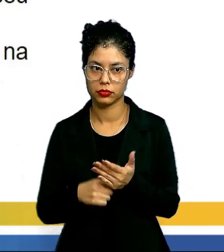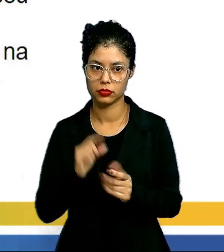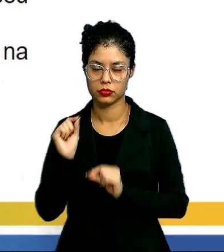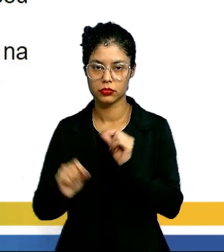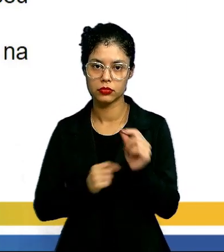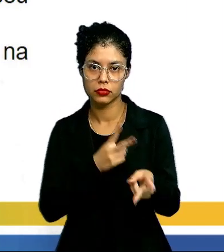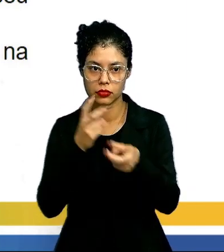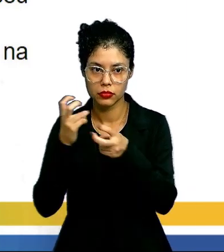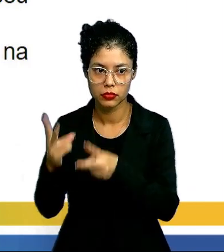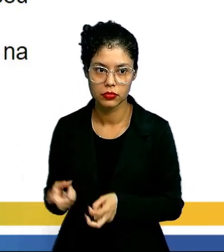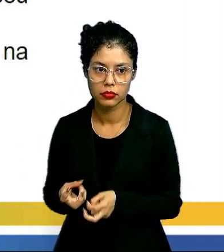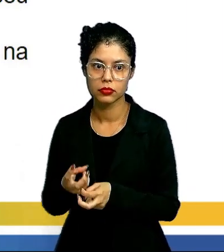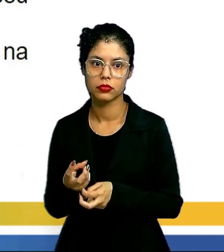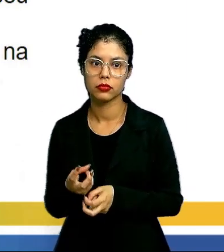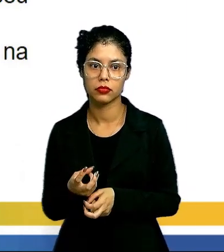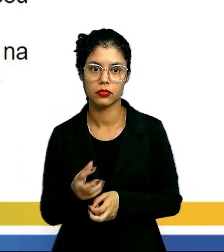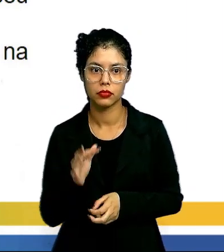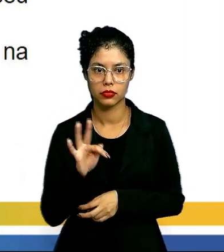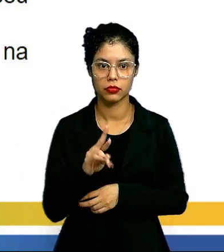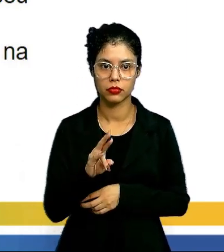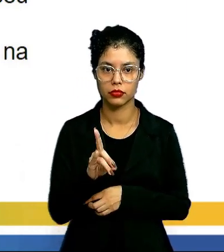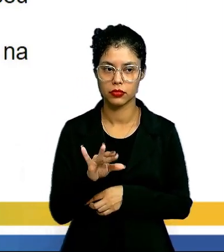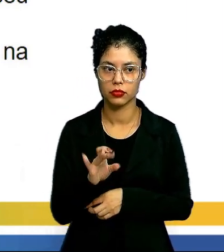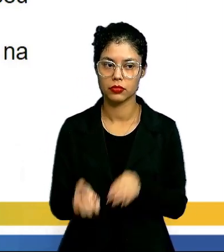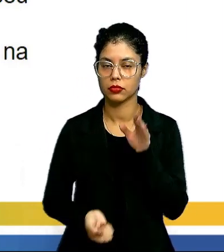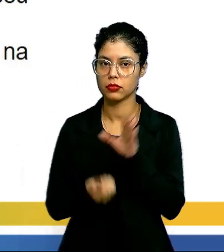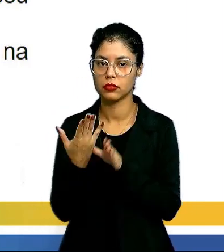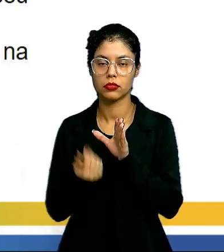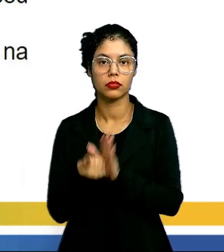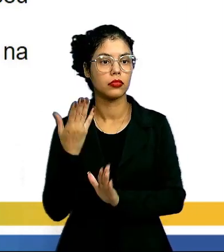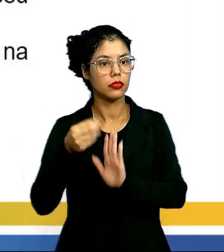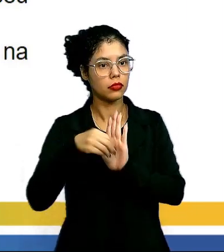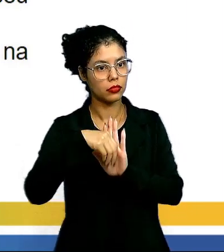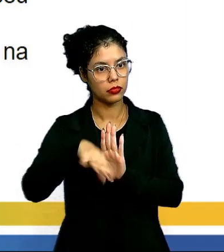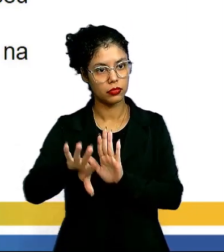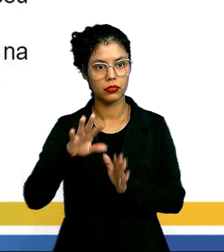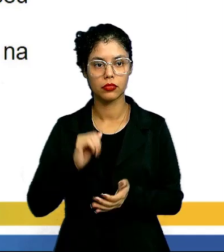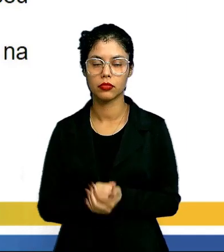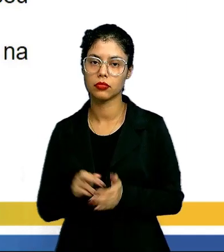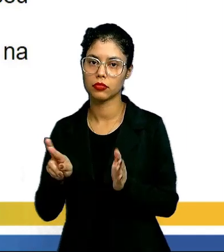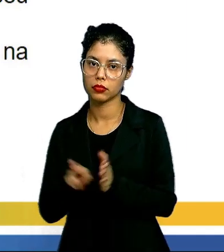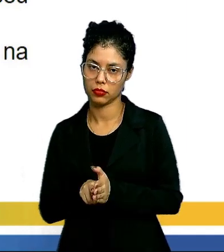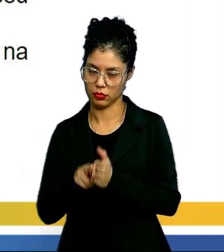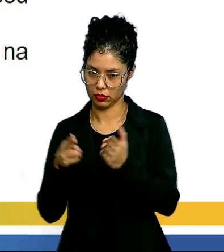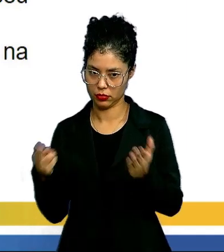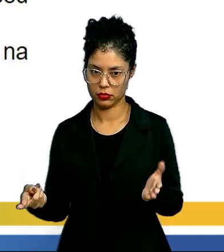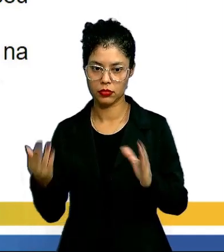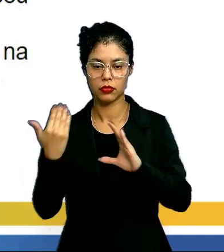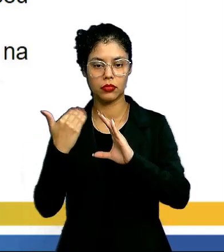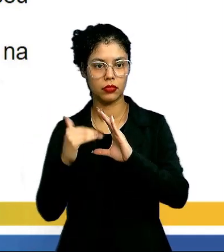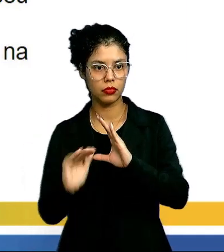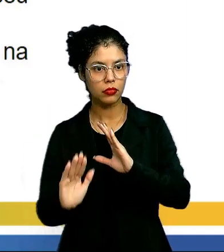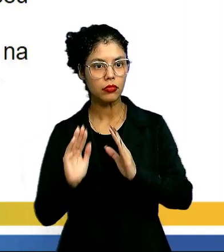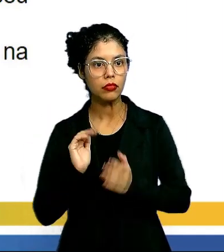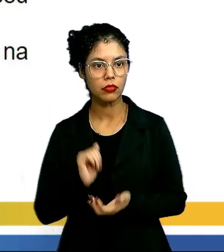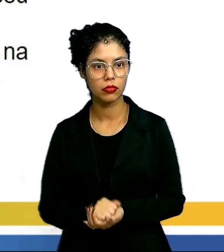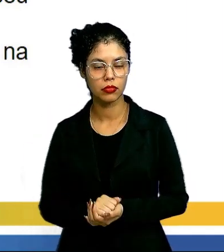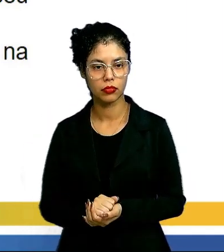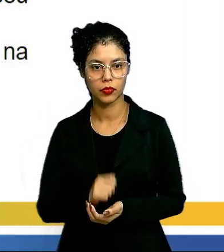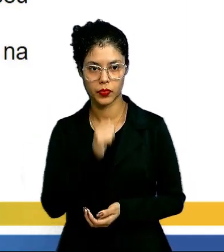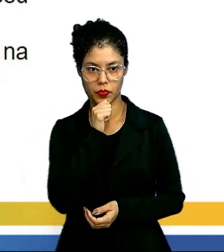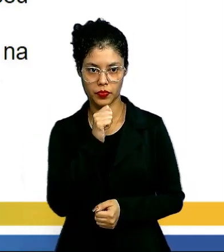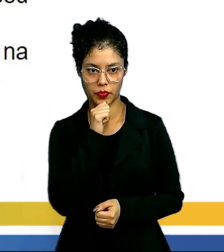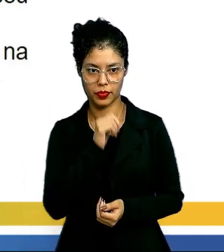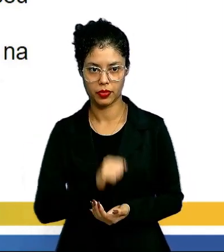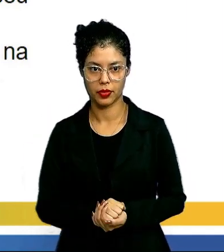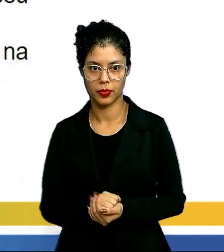as expectativas sobre as feminilidades produzidas pela mídia na revista mencionada,